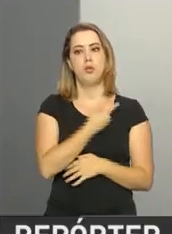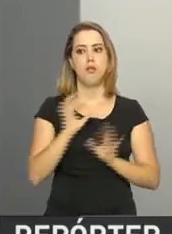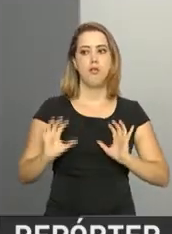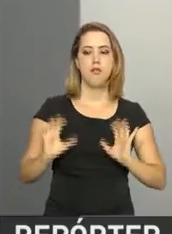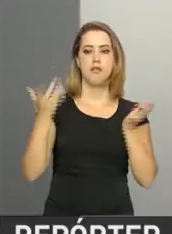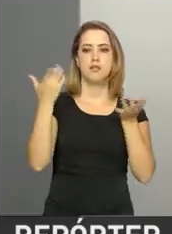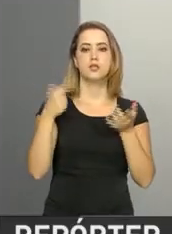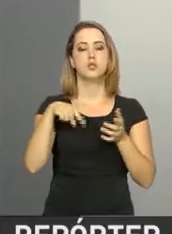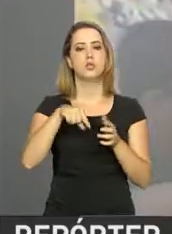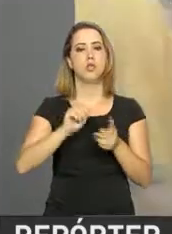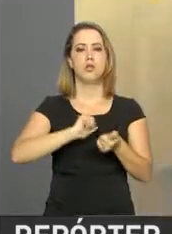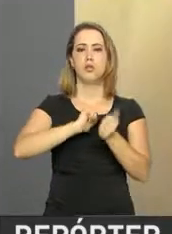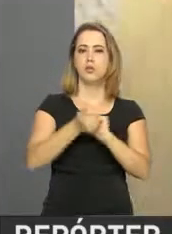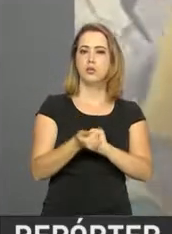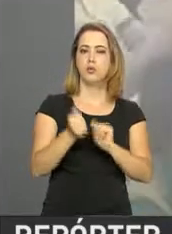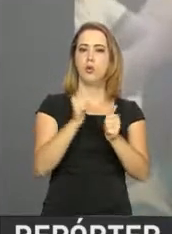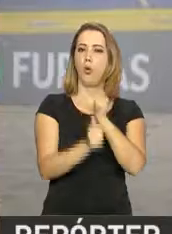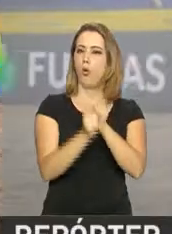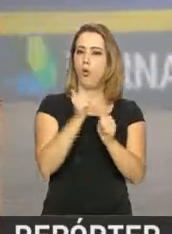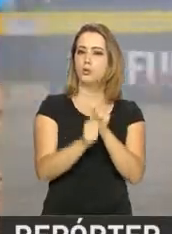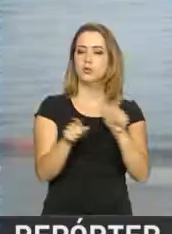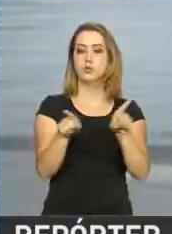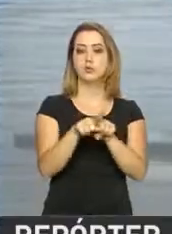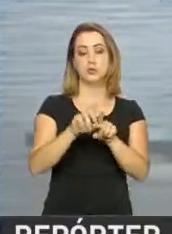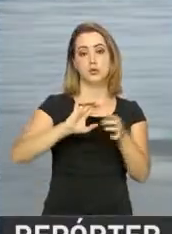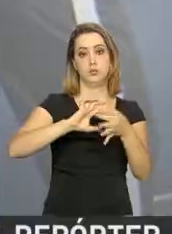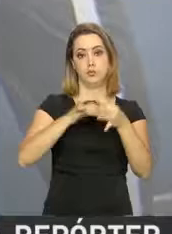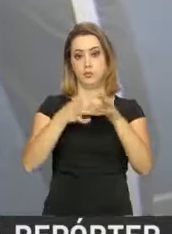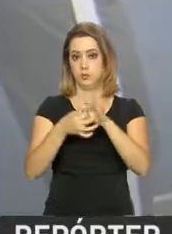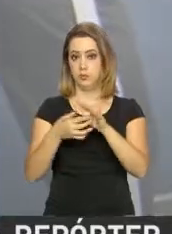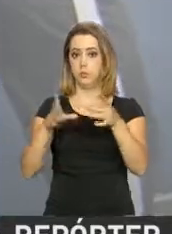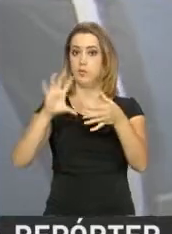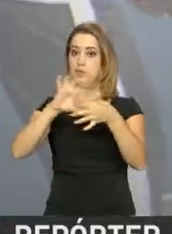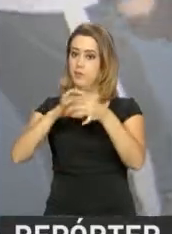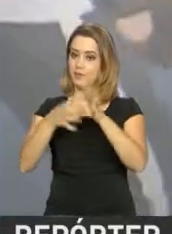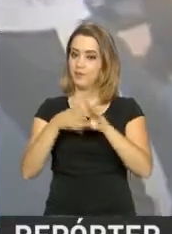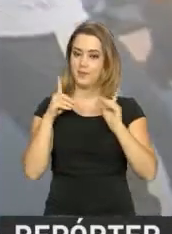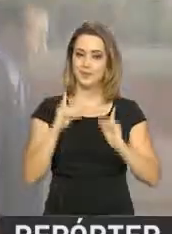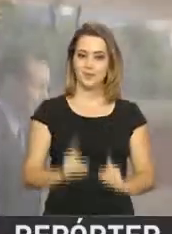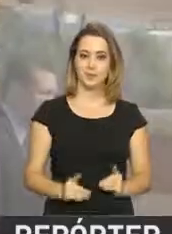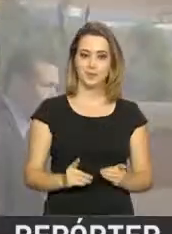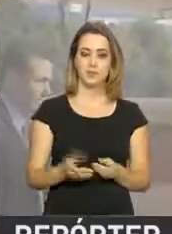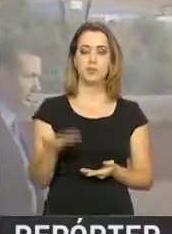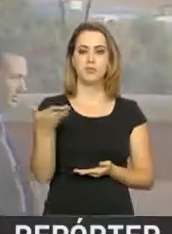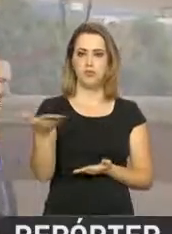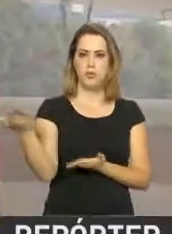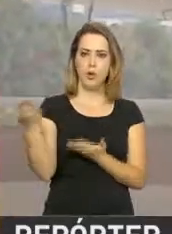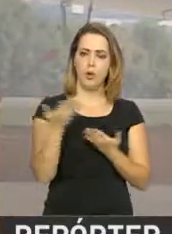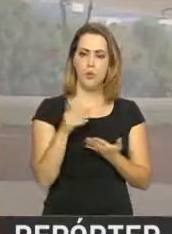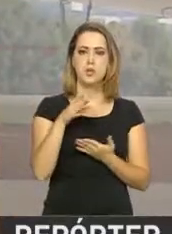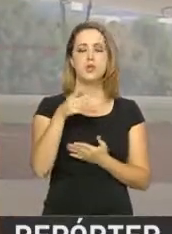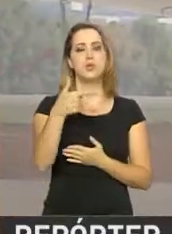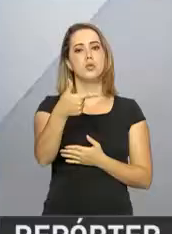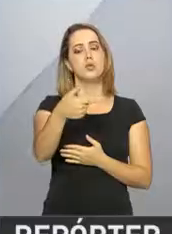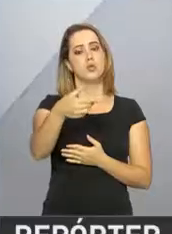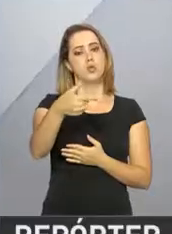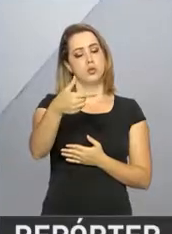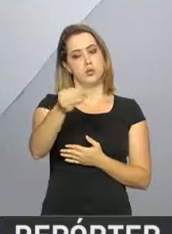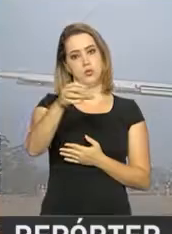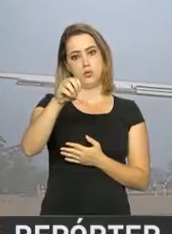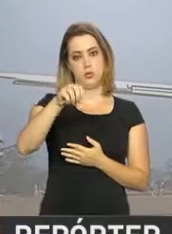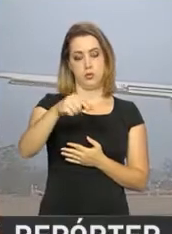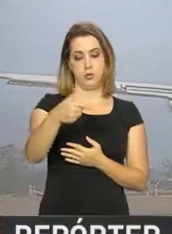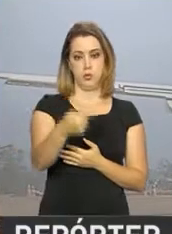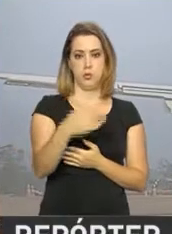como a rio +20 a copa do mundo as olimpíadas e as paraolimpíadas desde 2007 acompanhamos os